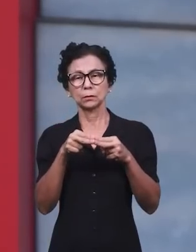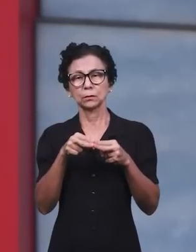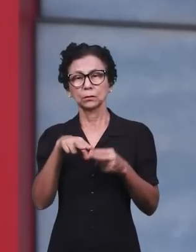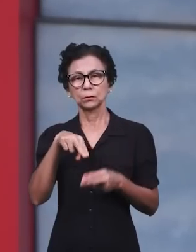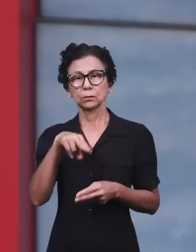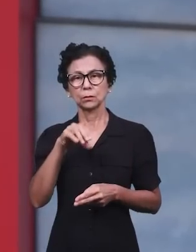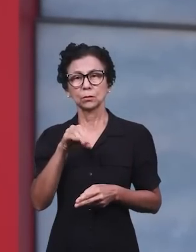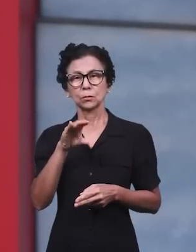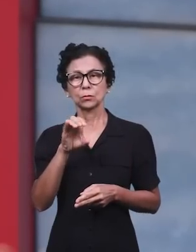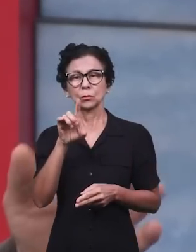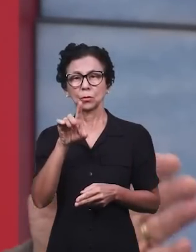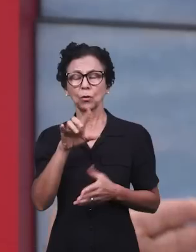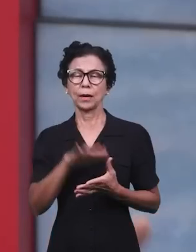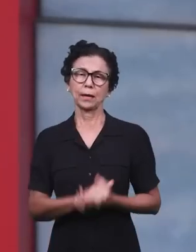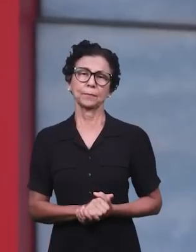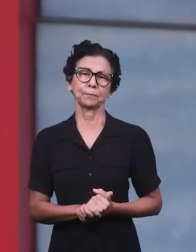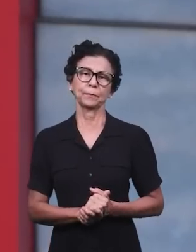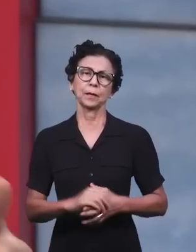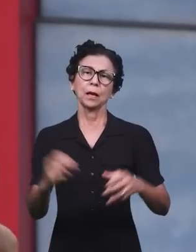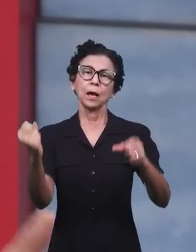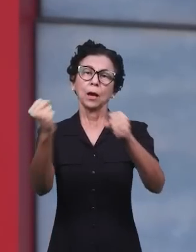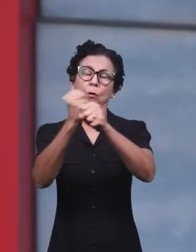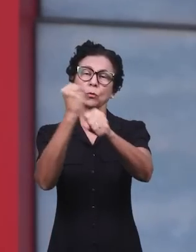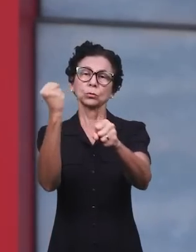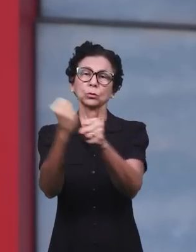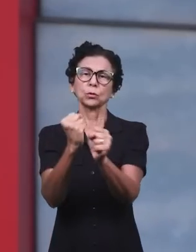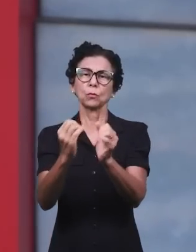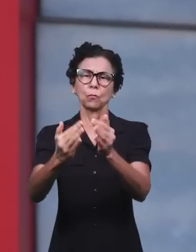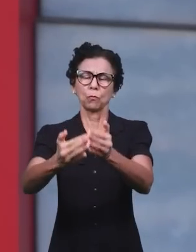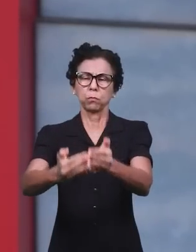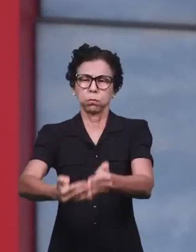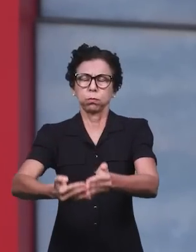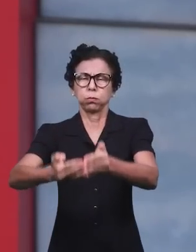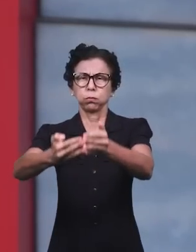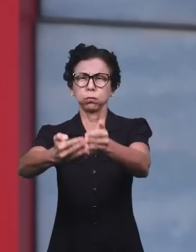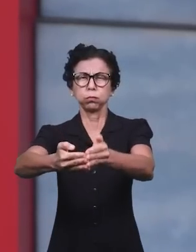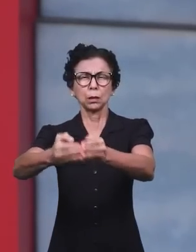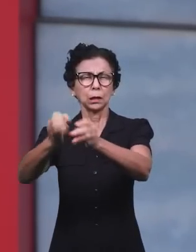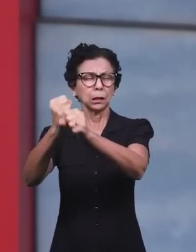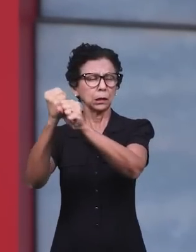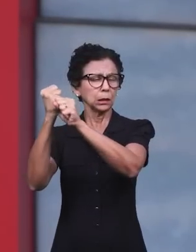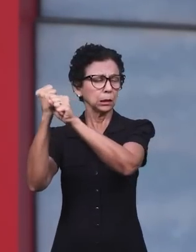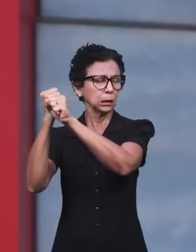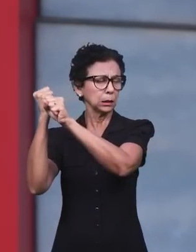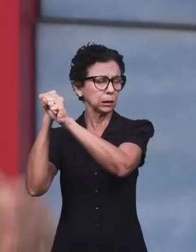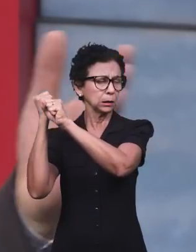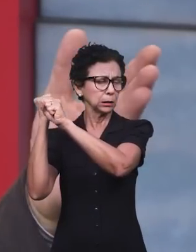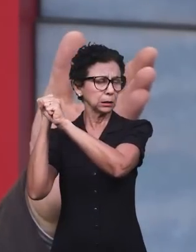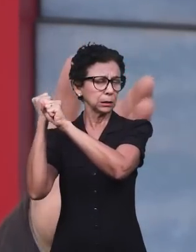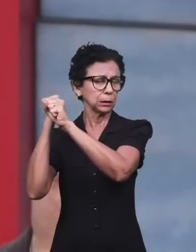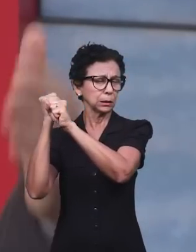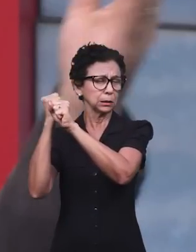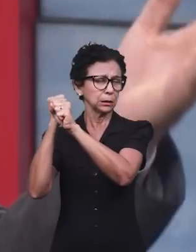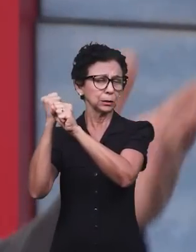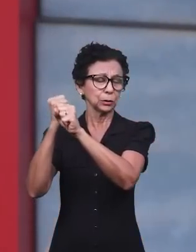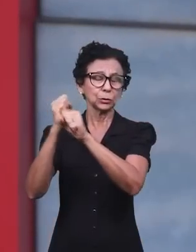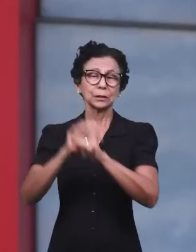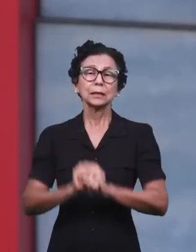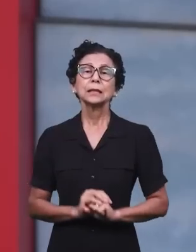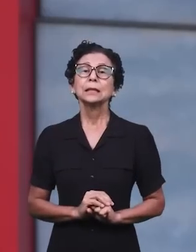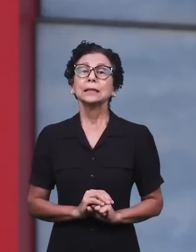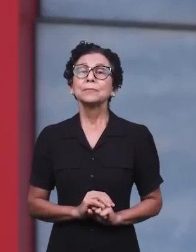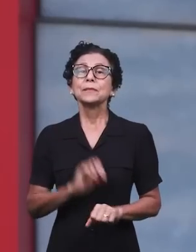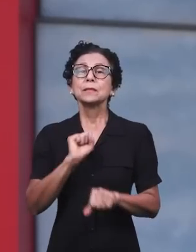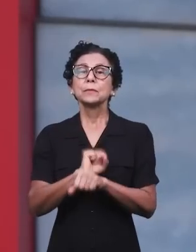para construir a arca, num lugar inadequado para ela, esperando um evento climático que nunca